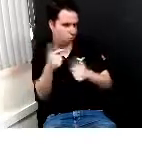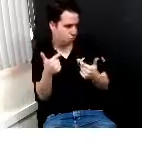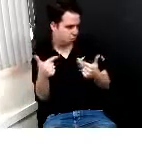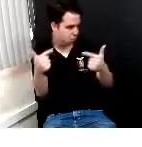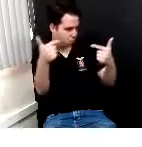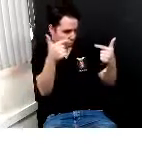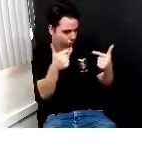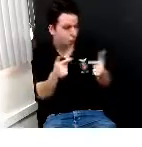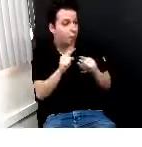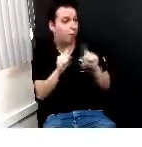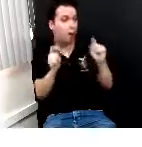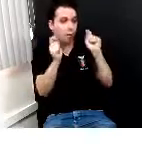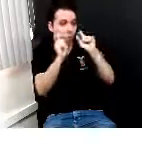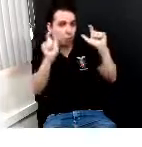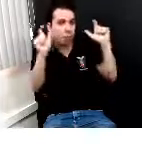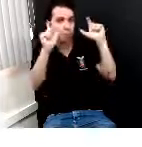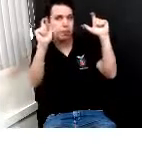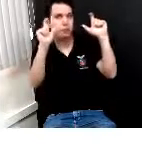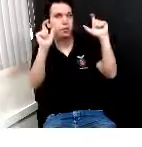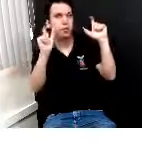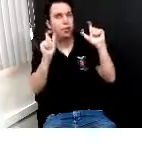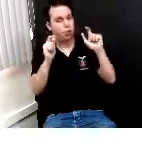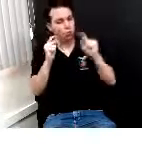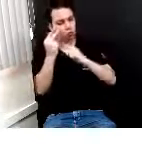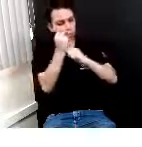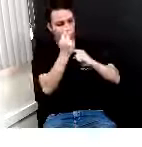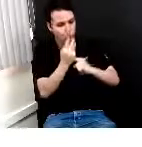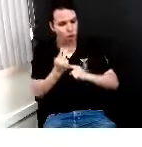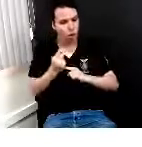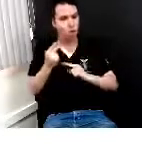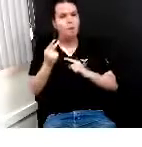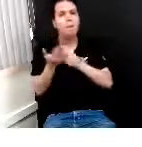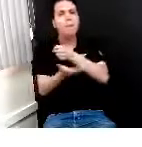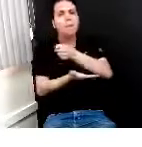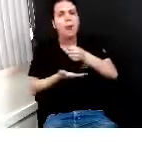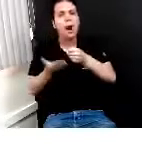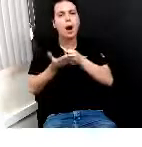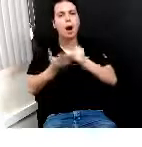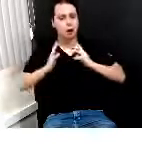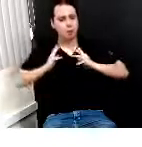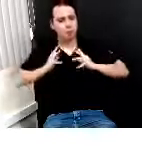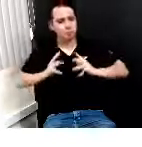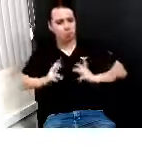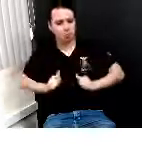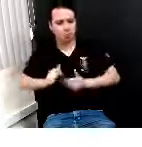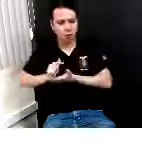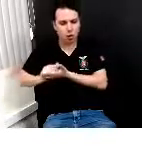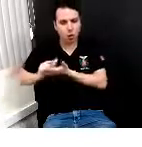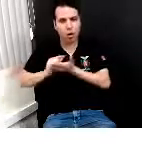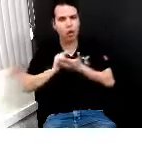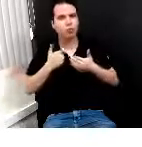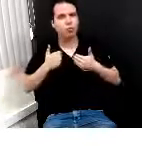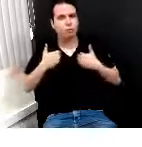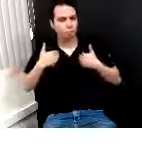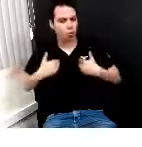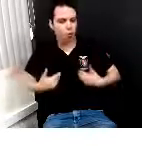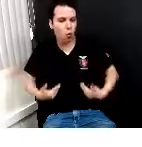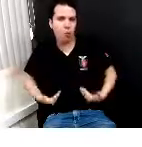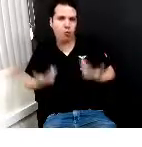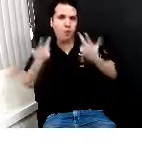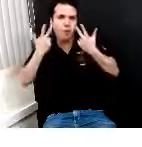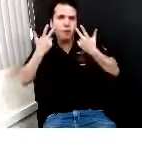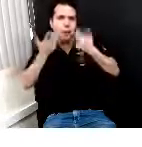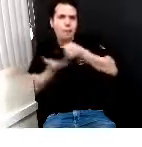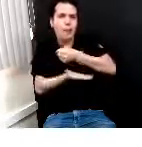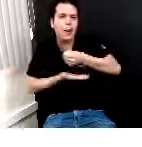tempo atentas e alertas com cuidado básico. Sim. De higiene, né, higiene pessoal, cuidado em relação à questão, né, com